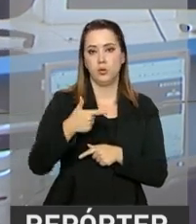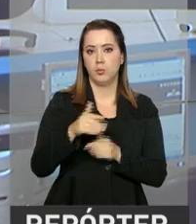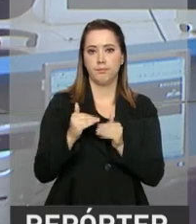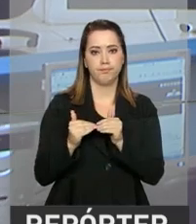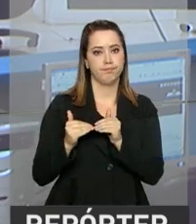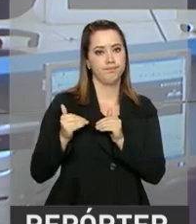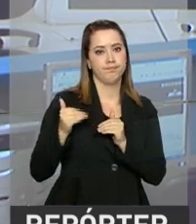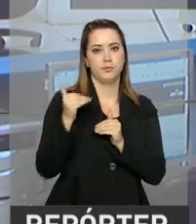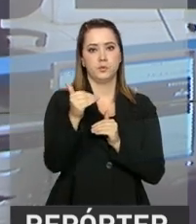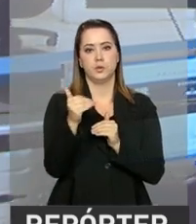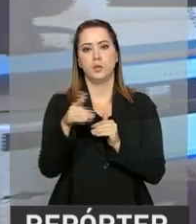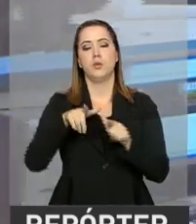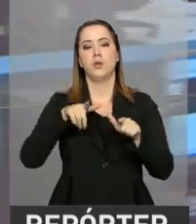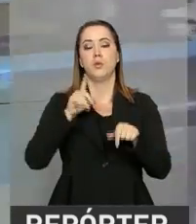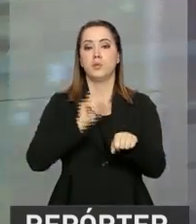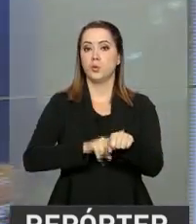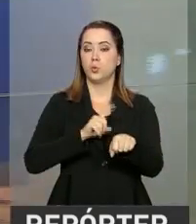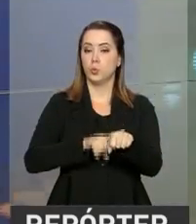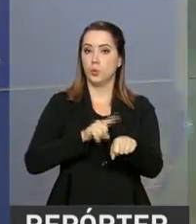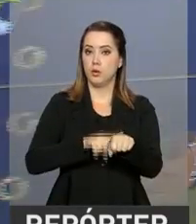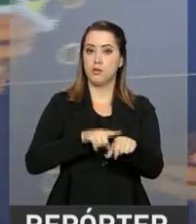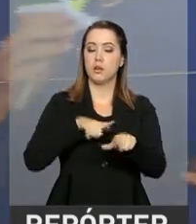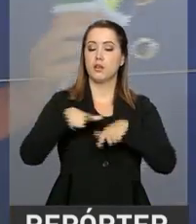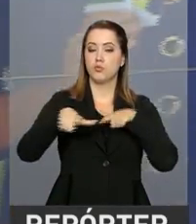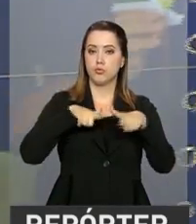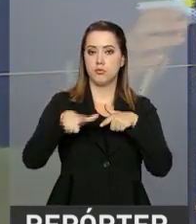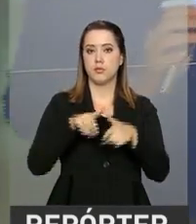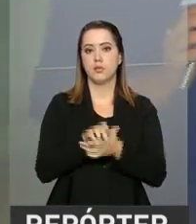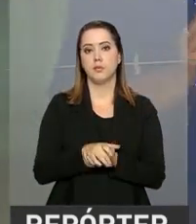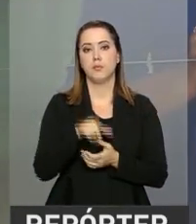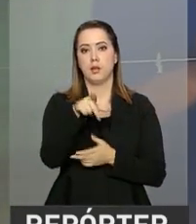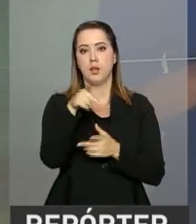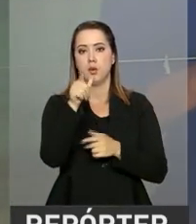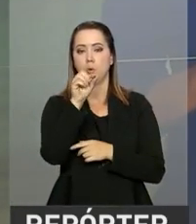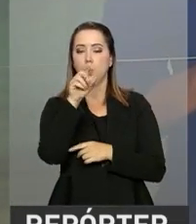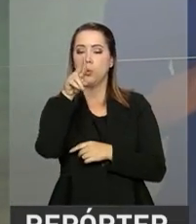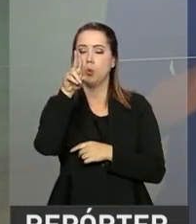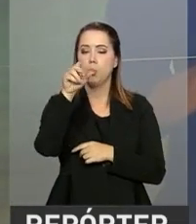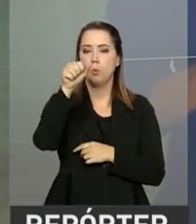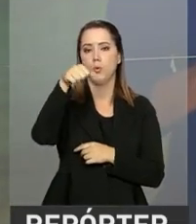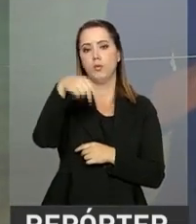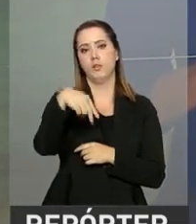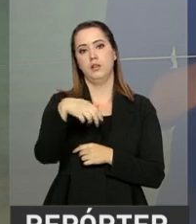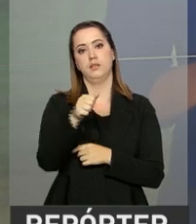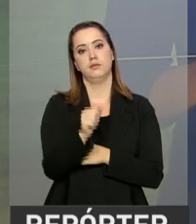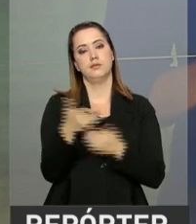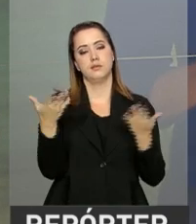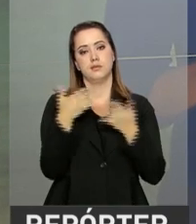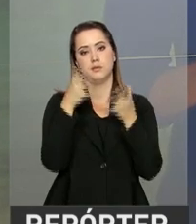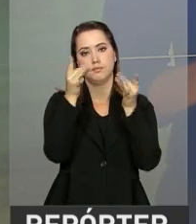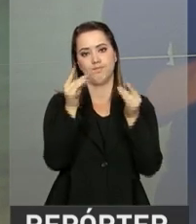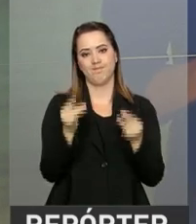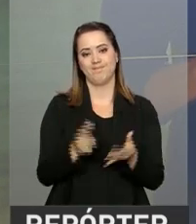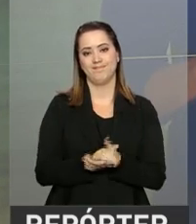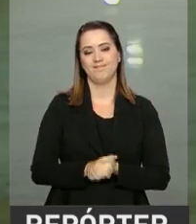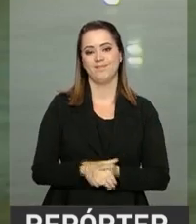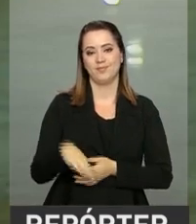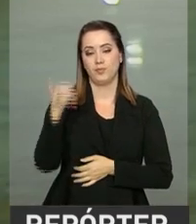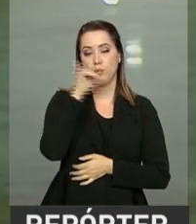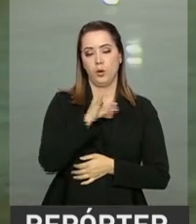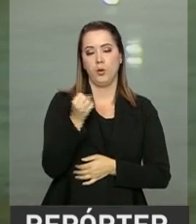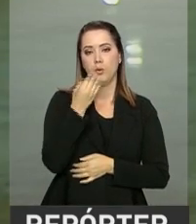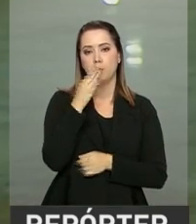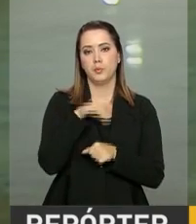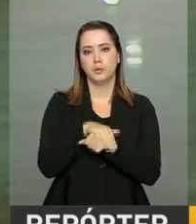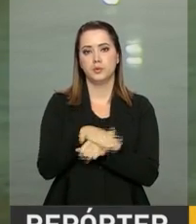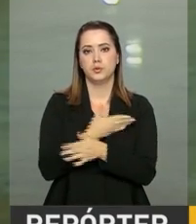trabalho. Ao vivo do Palácio do Planalto, a repórter Luana Karen tem os detalhes dessa informação para a gente. Boa noite, Luana. Olá, José